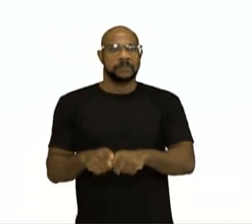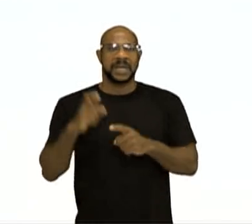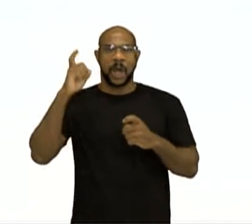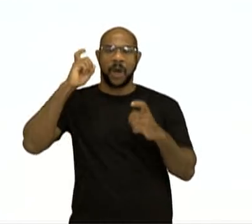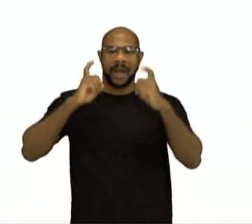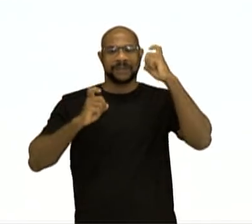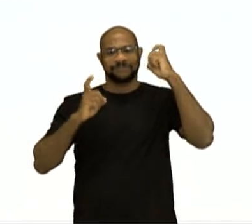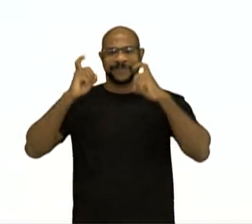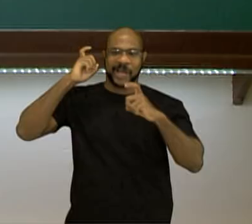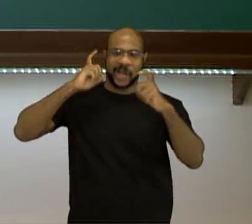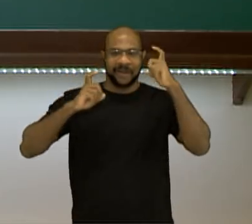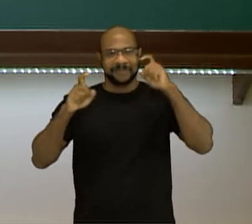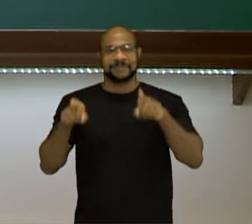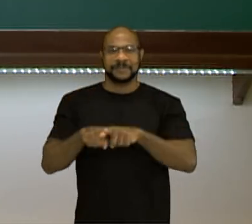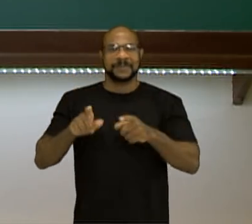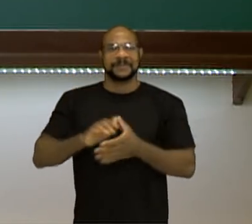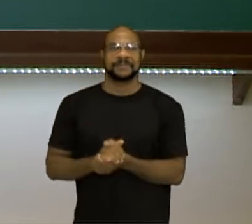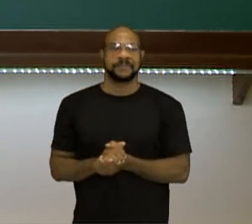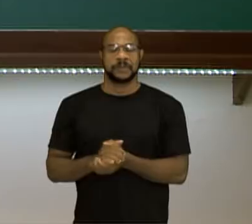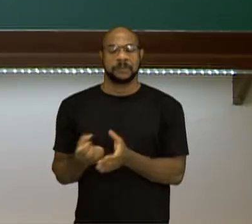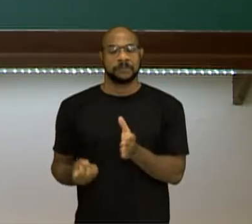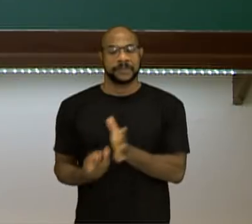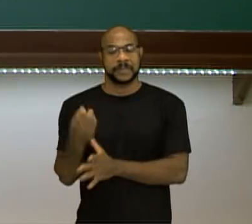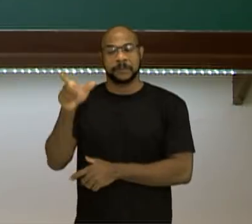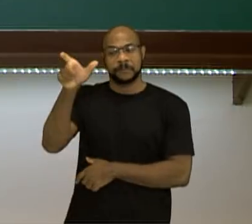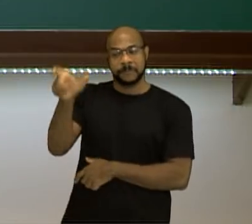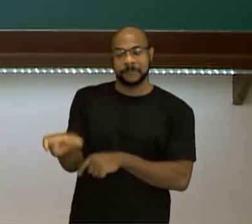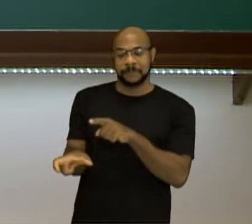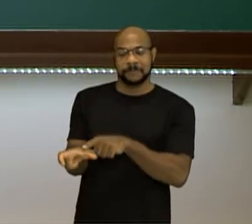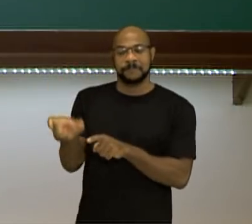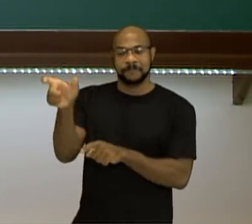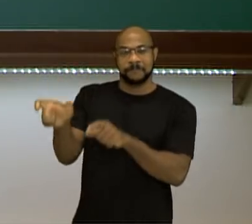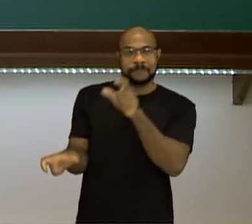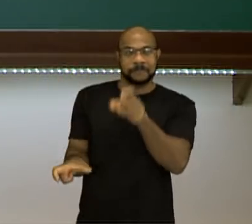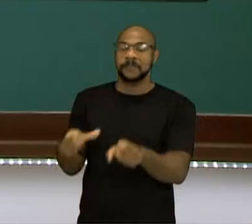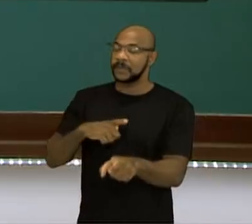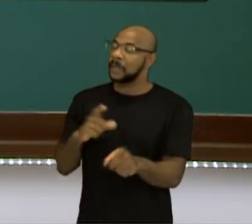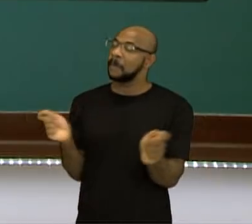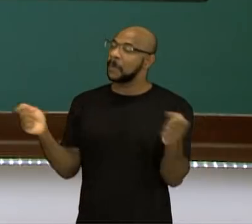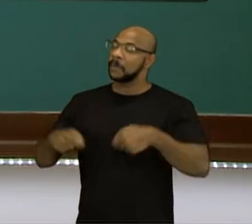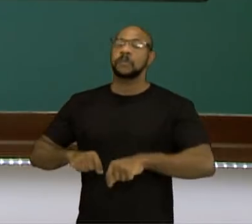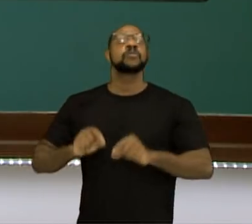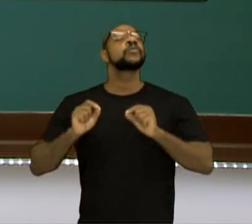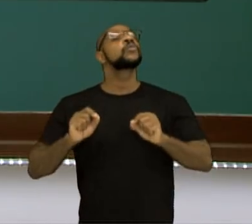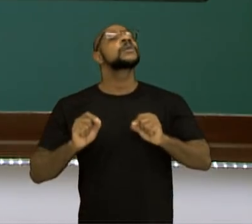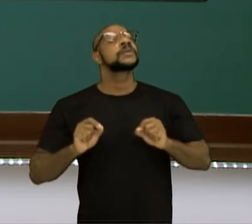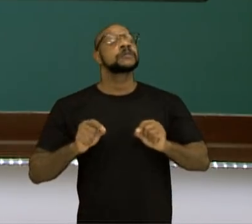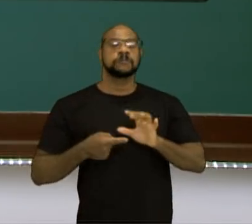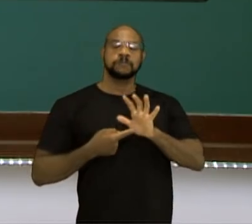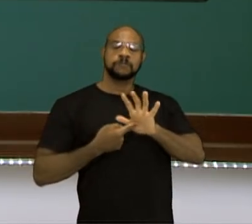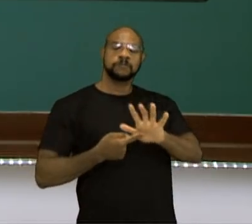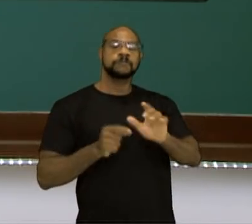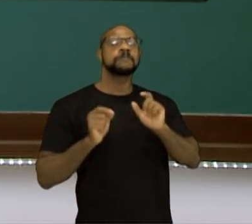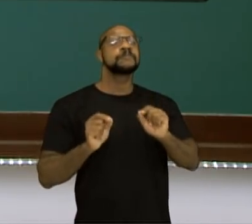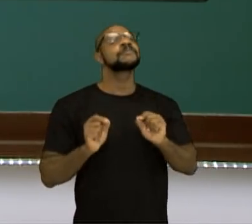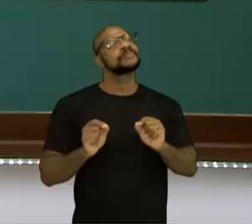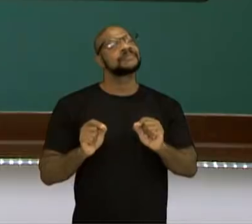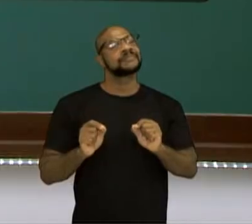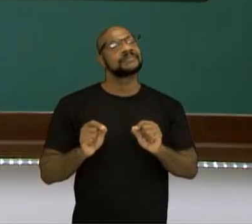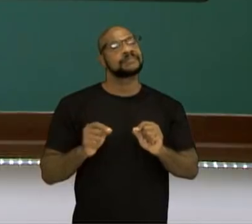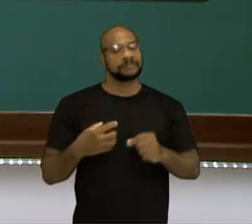expressões. Então, na criação do personagem, você tem a possibilidade de representar